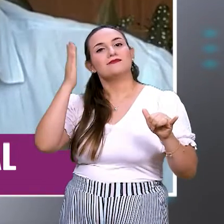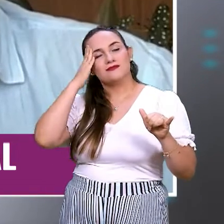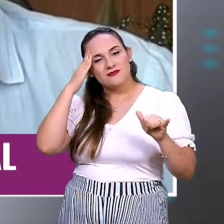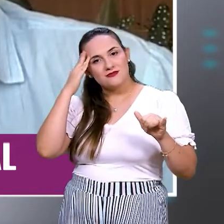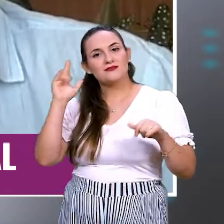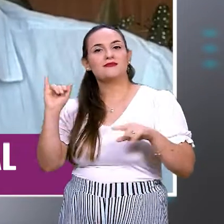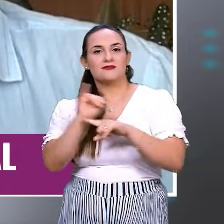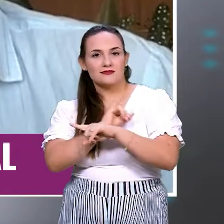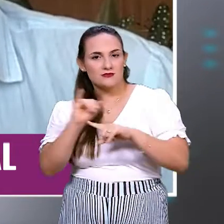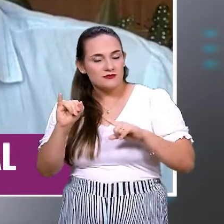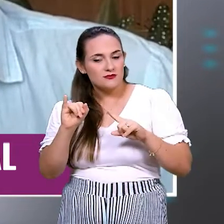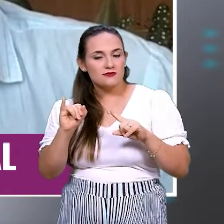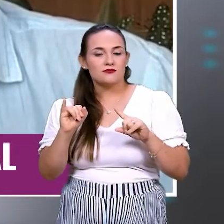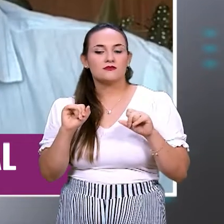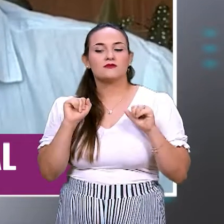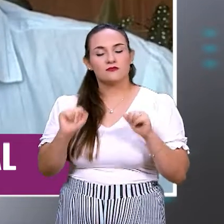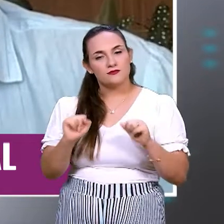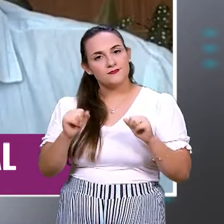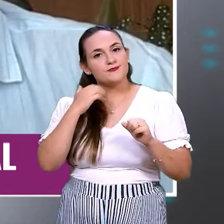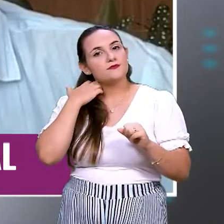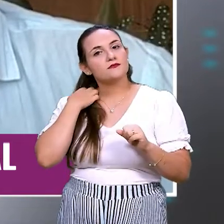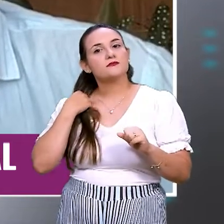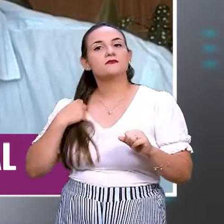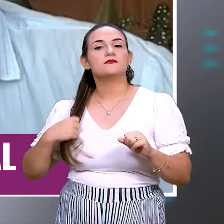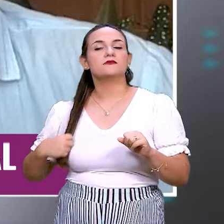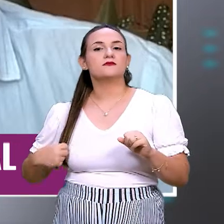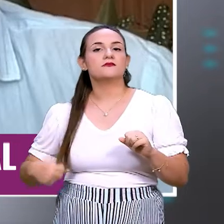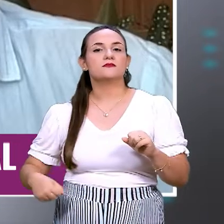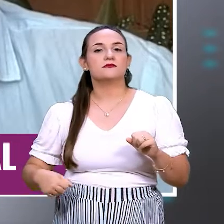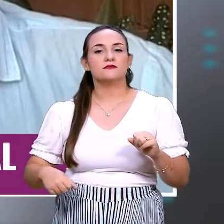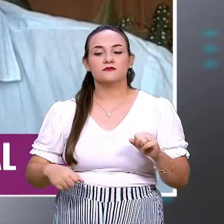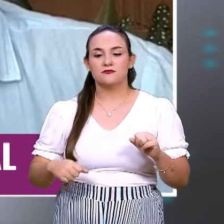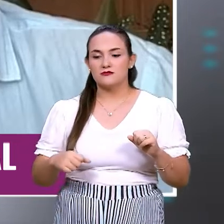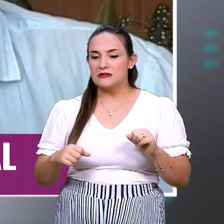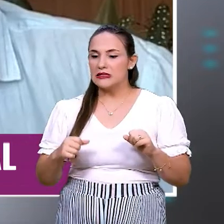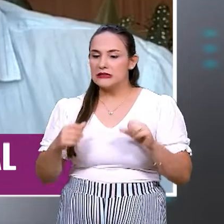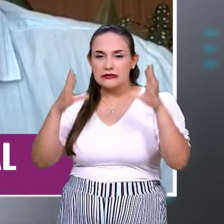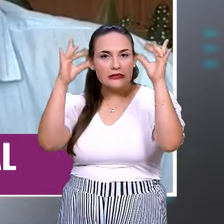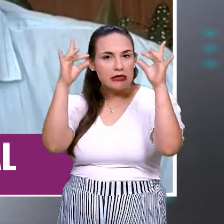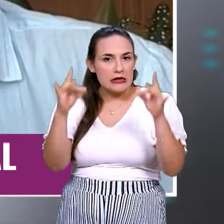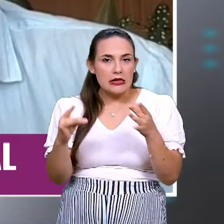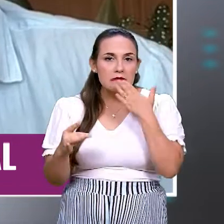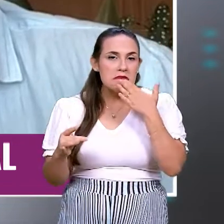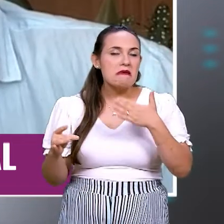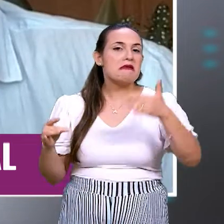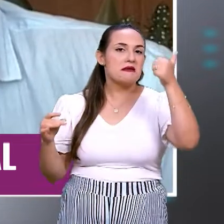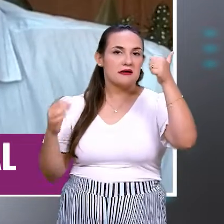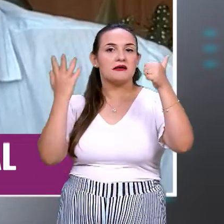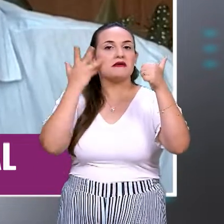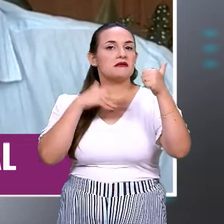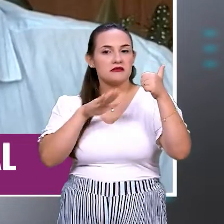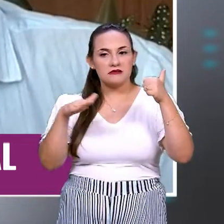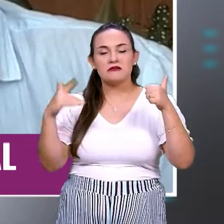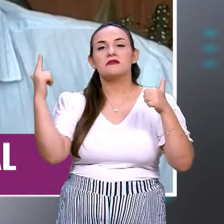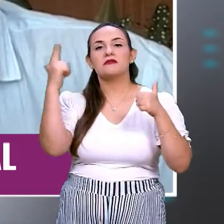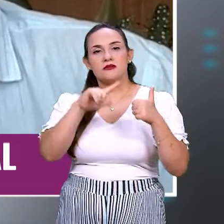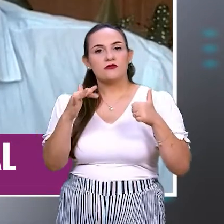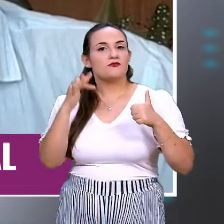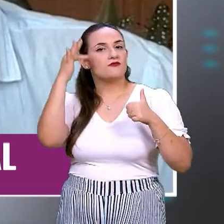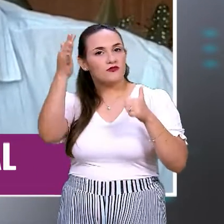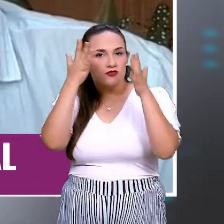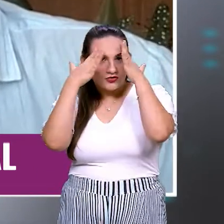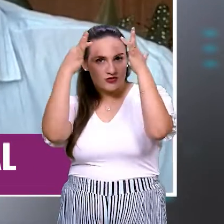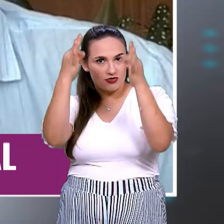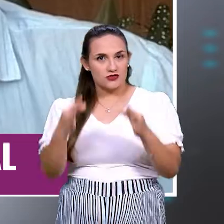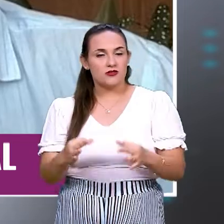saber que as ferramentas elas estão sendo mais trabalhadas e com mais riqueza de detalhes, para que essas crianças elas realmente possam